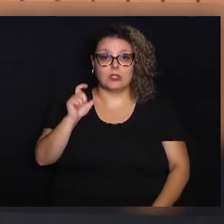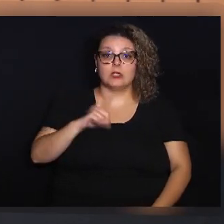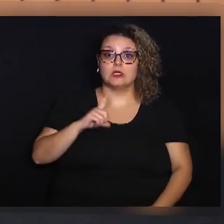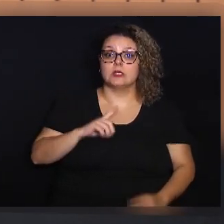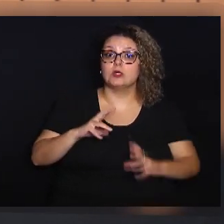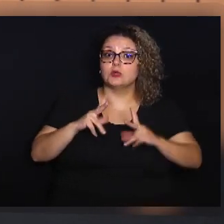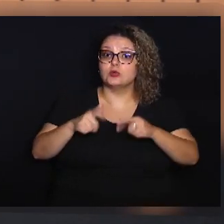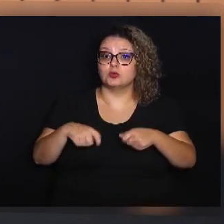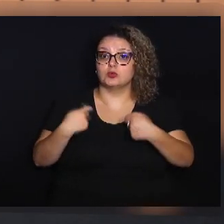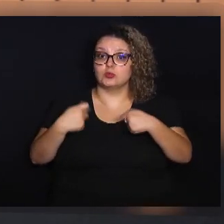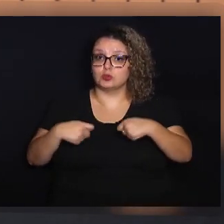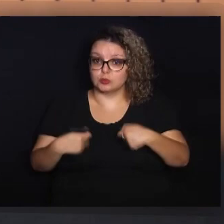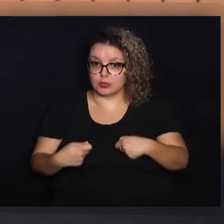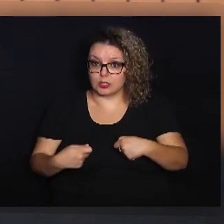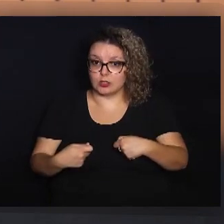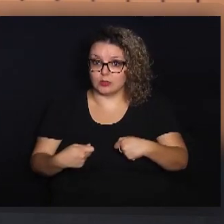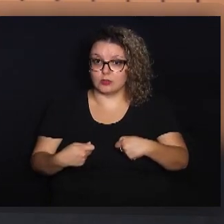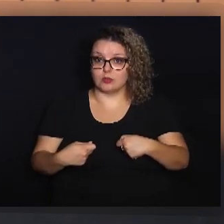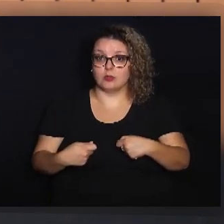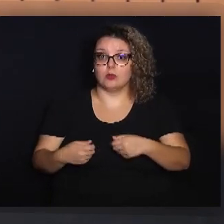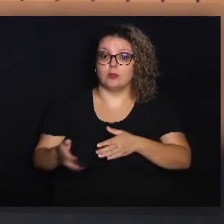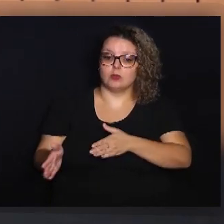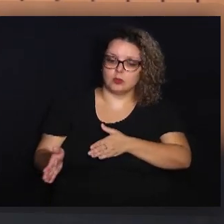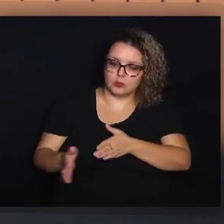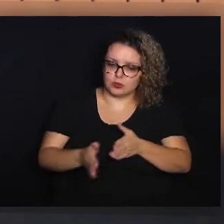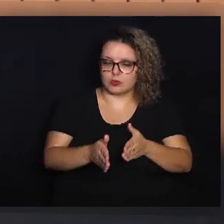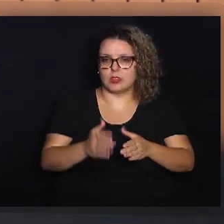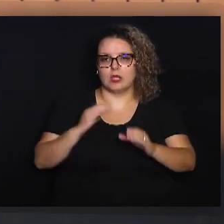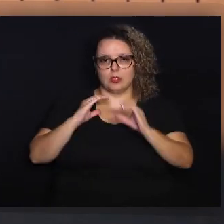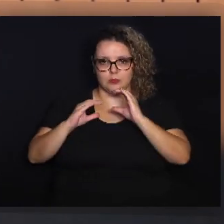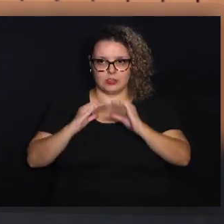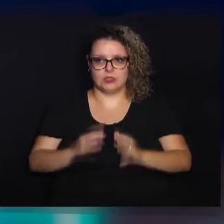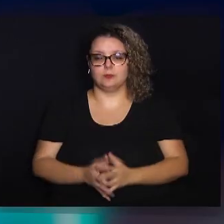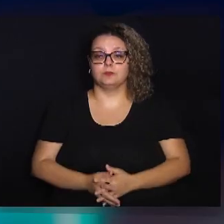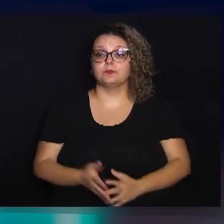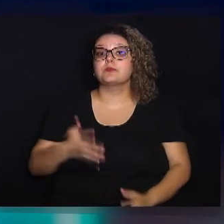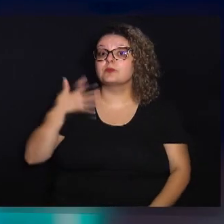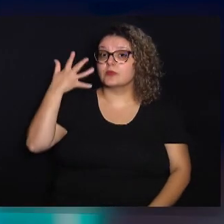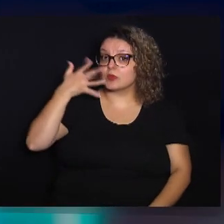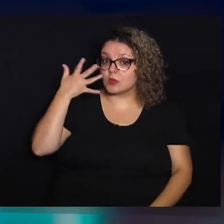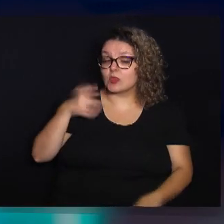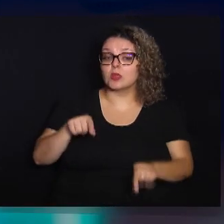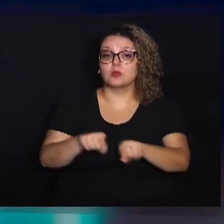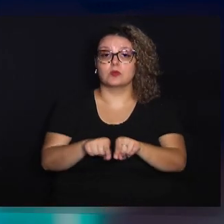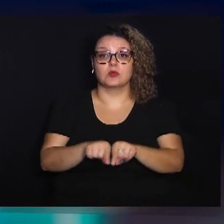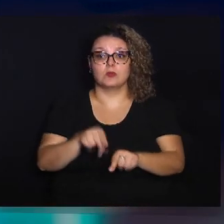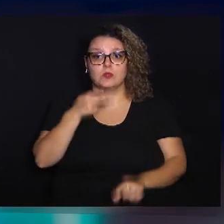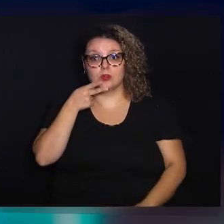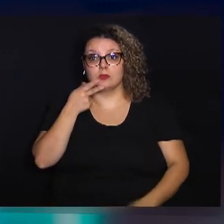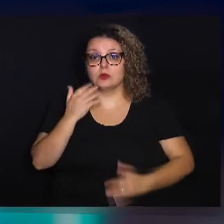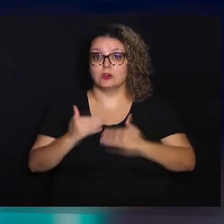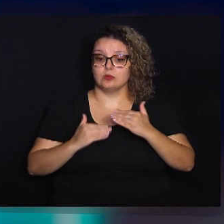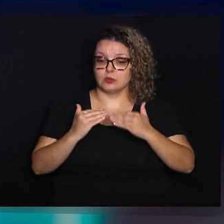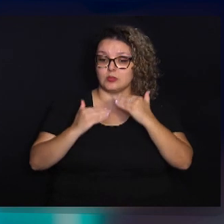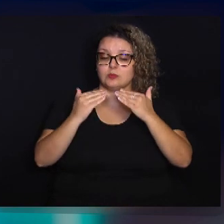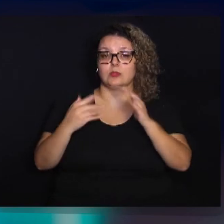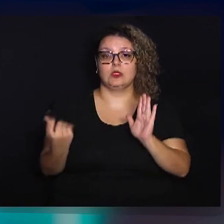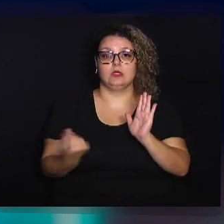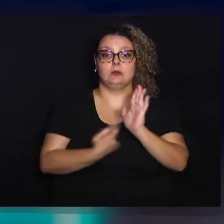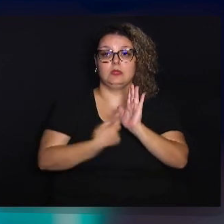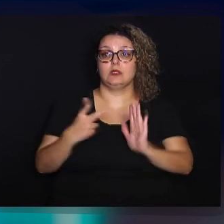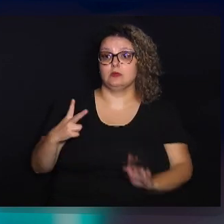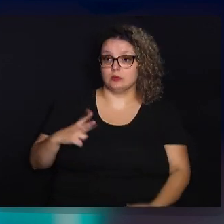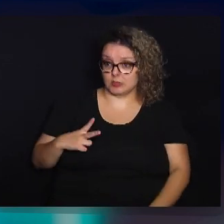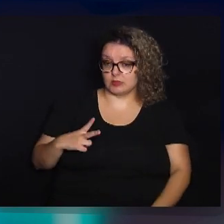tem tudo que você precisa para conduzir aquela comunicação a palestrante também falou sobre a construção da